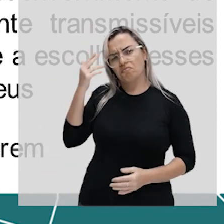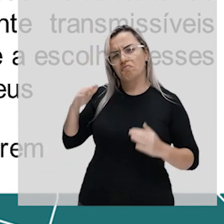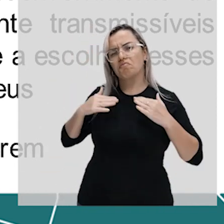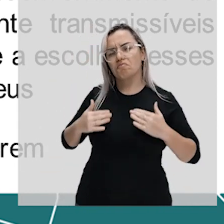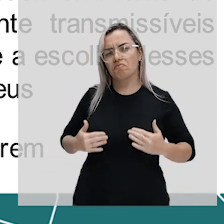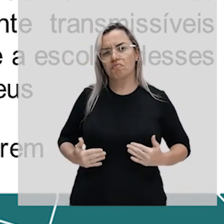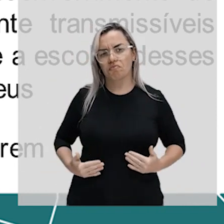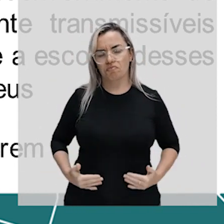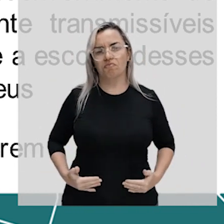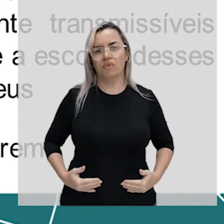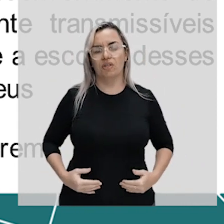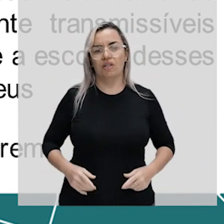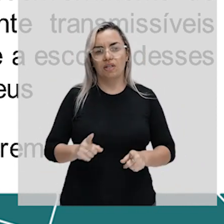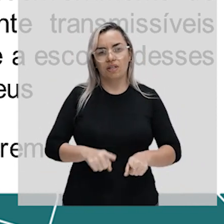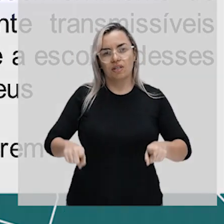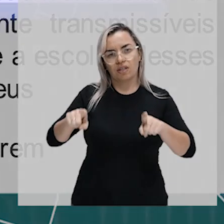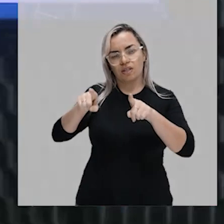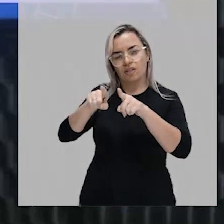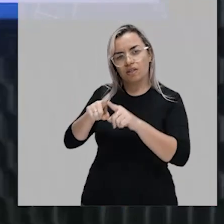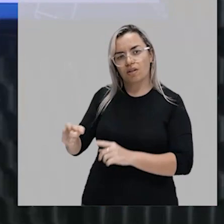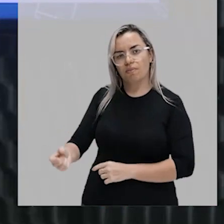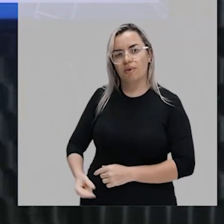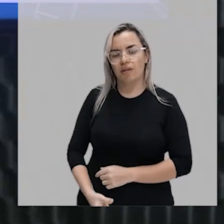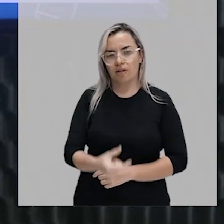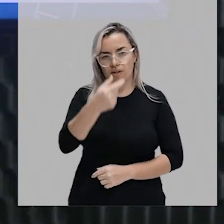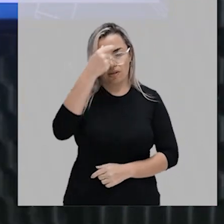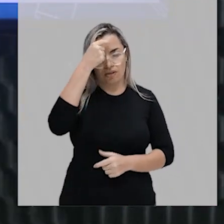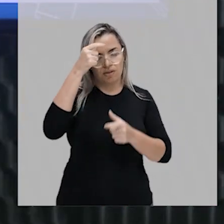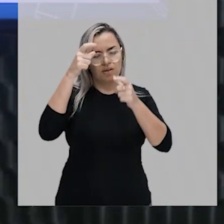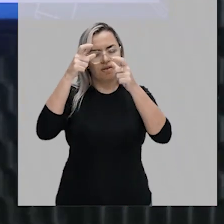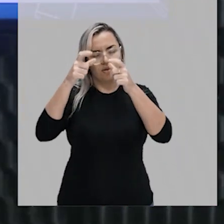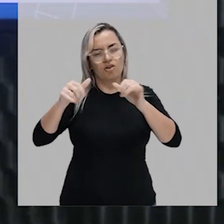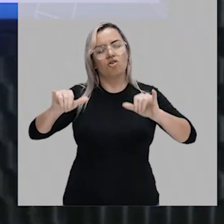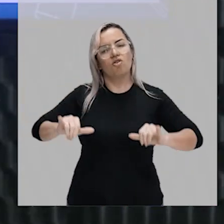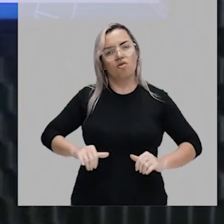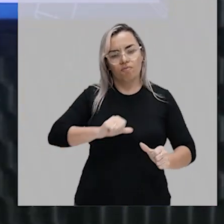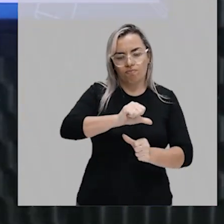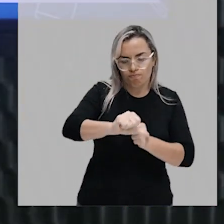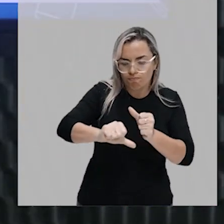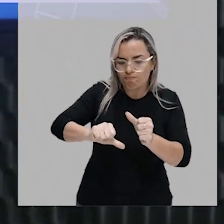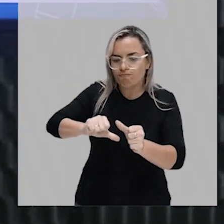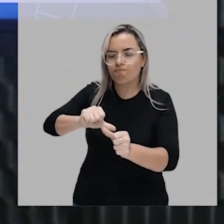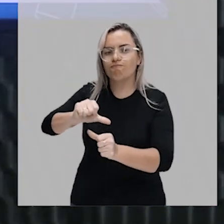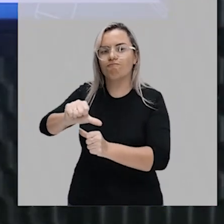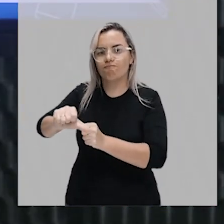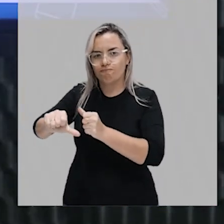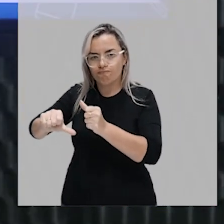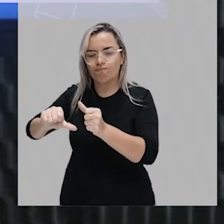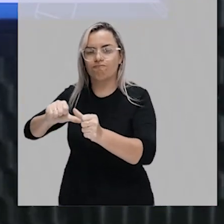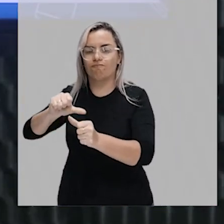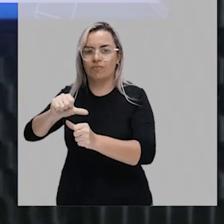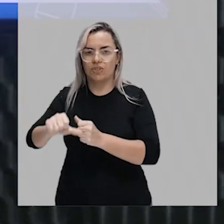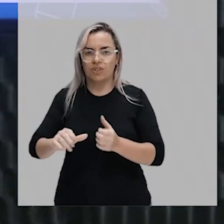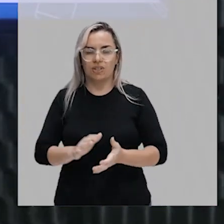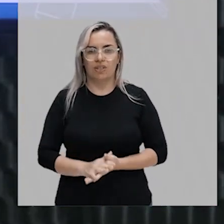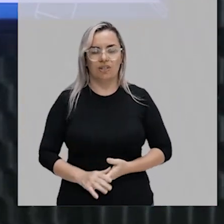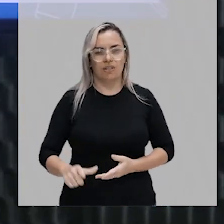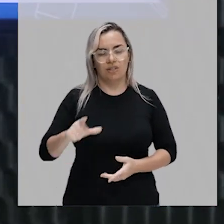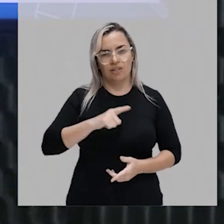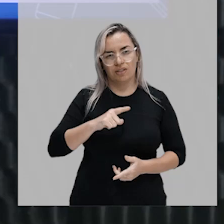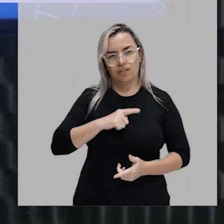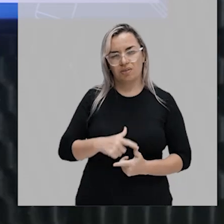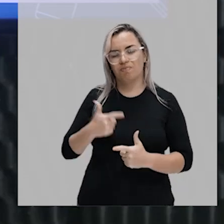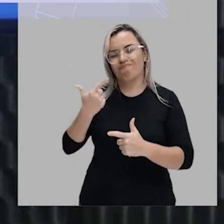mente também sofram mudanças. E as pessoas, elas, os adolescentes, eles têm ali crises